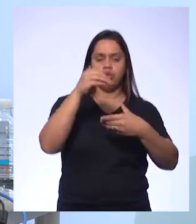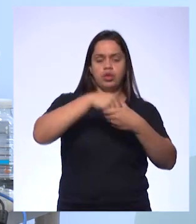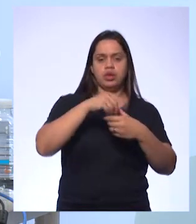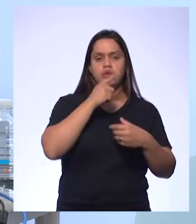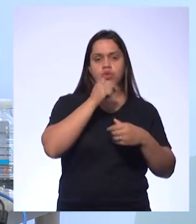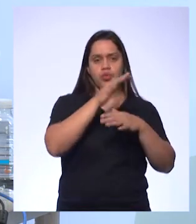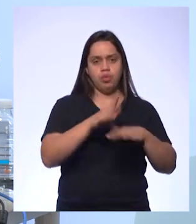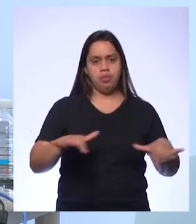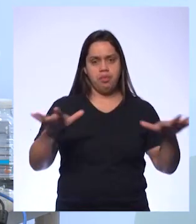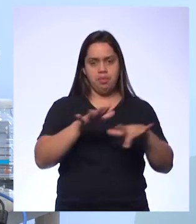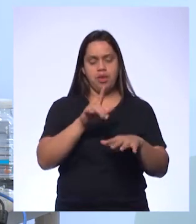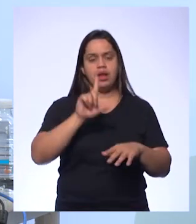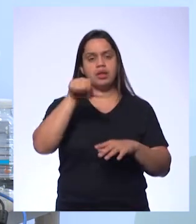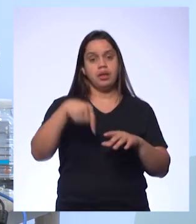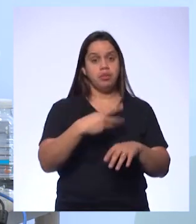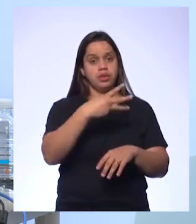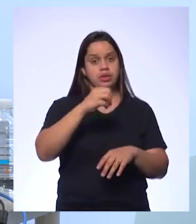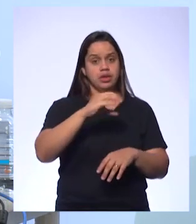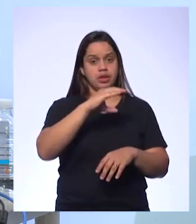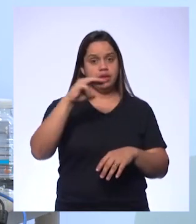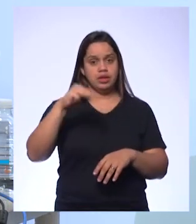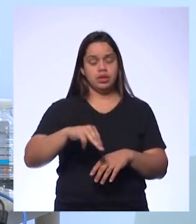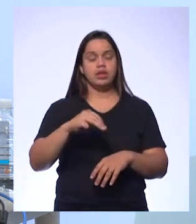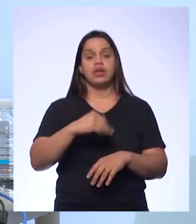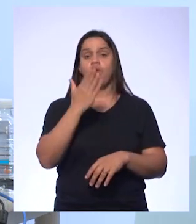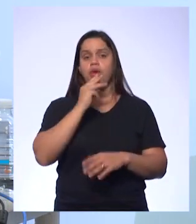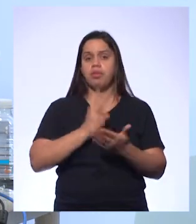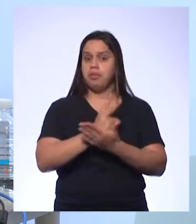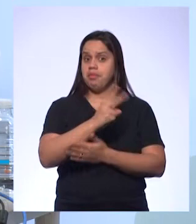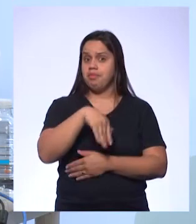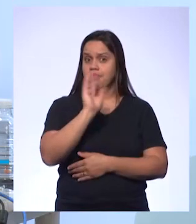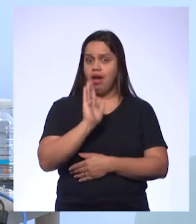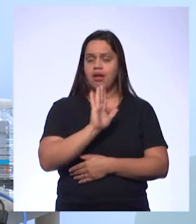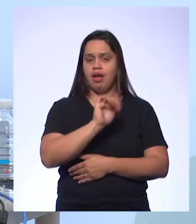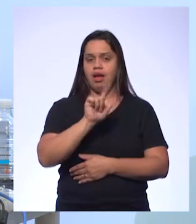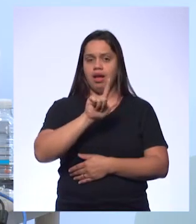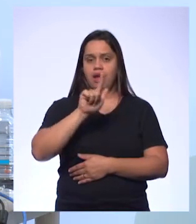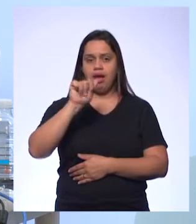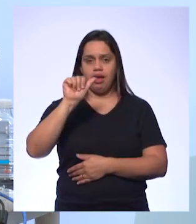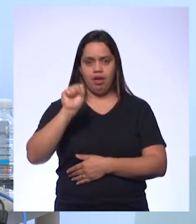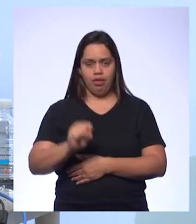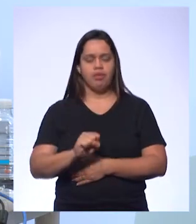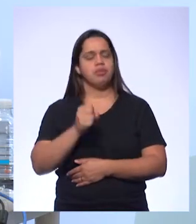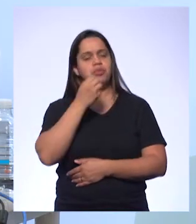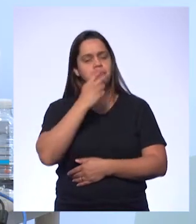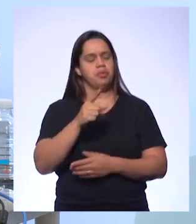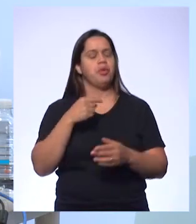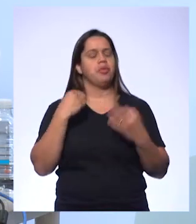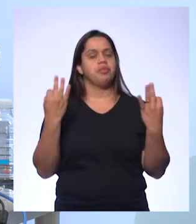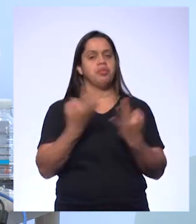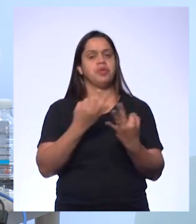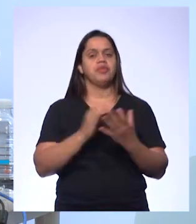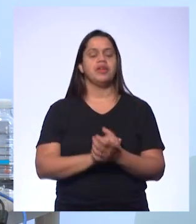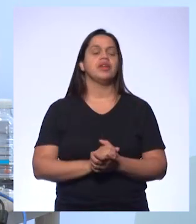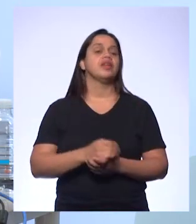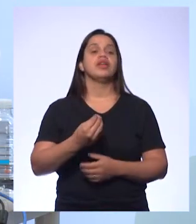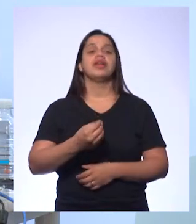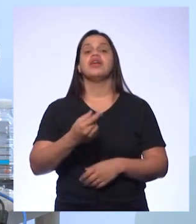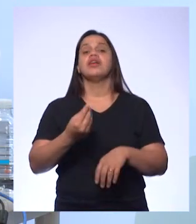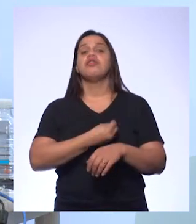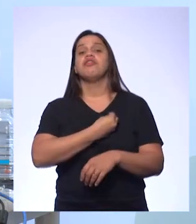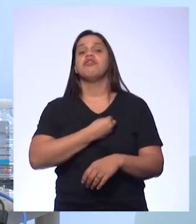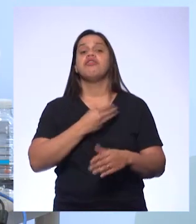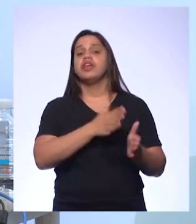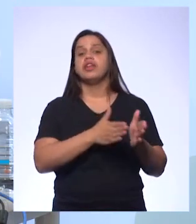marinhas. Acima de 30 centímetros, come principalmente algas. Muito bem, arrasou. Tempo médio de vida. Quanto que elas podem durar,